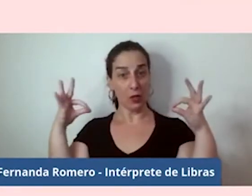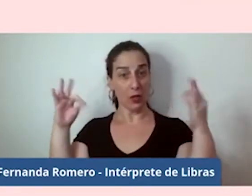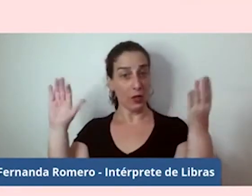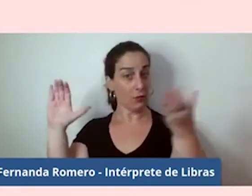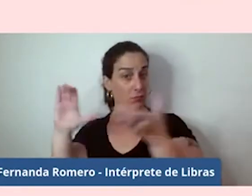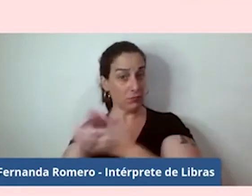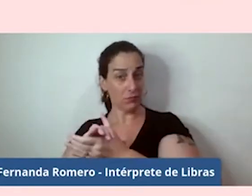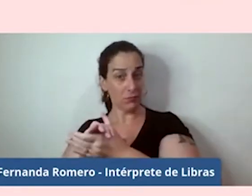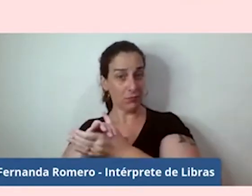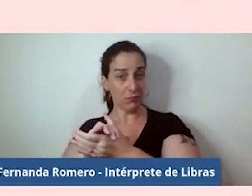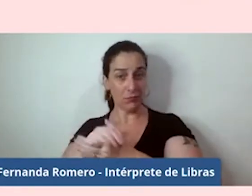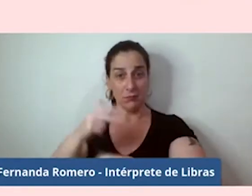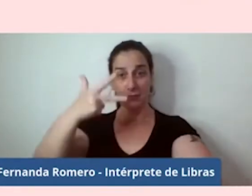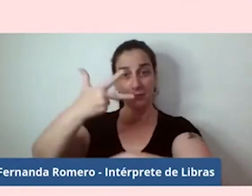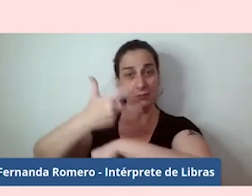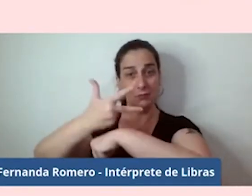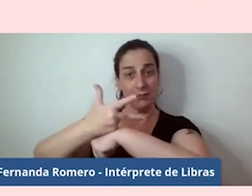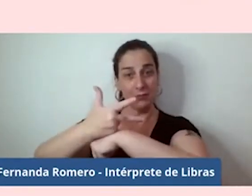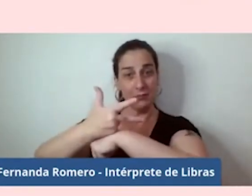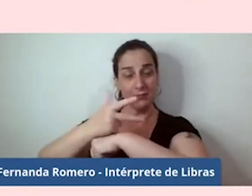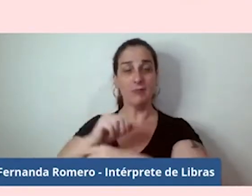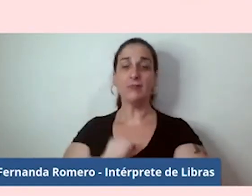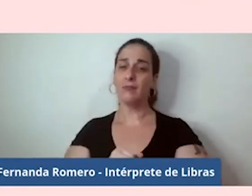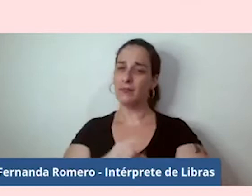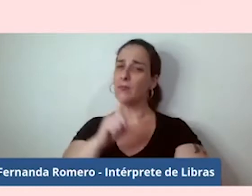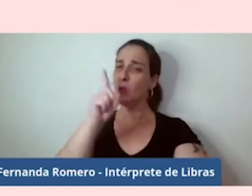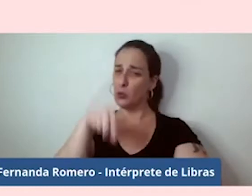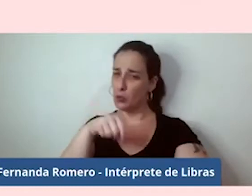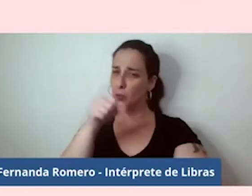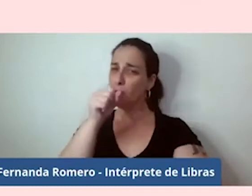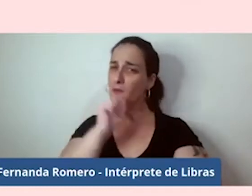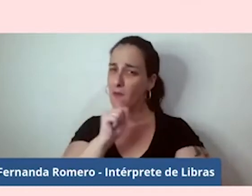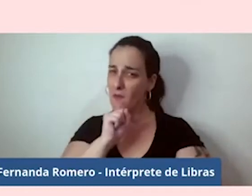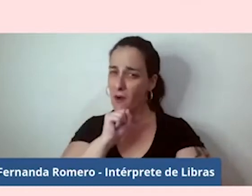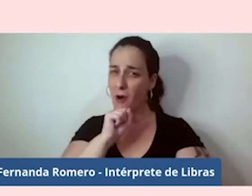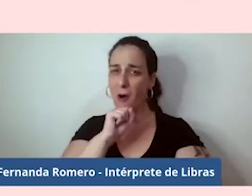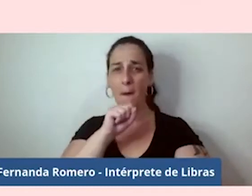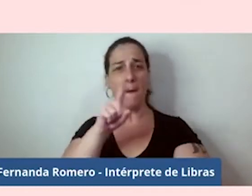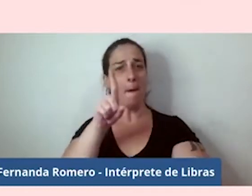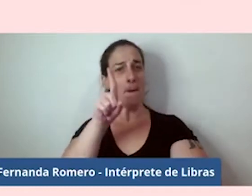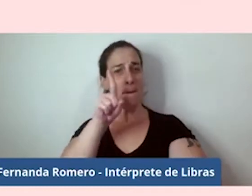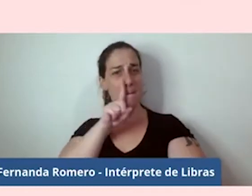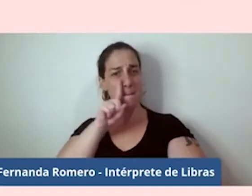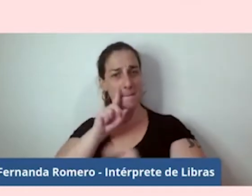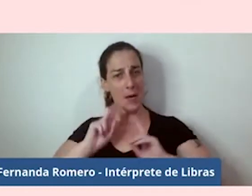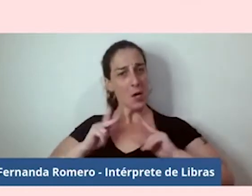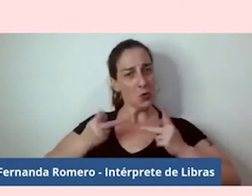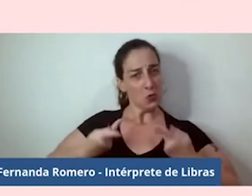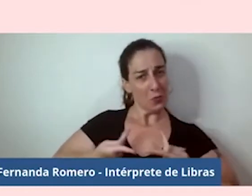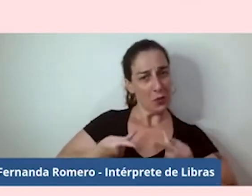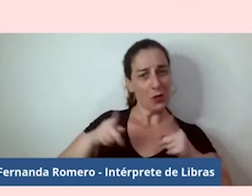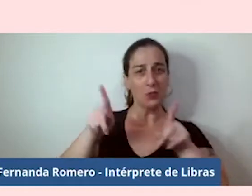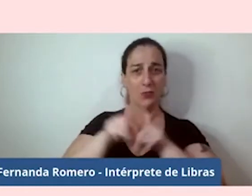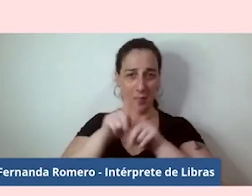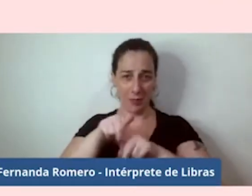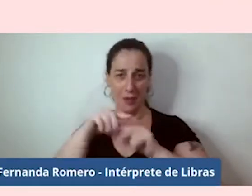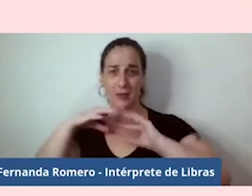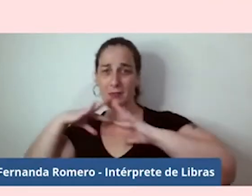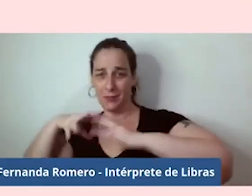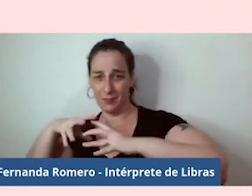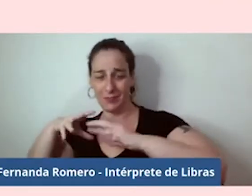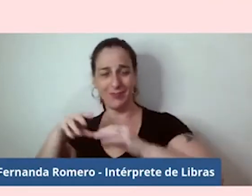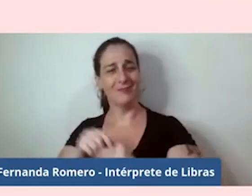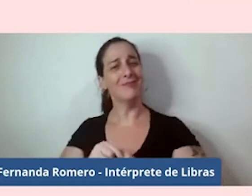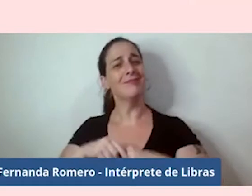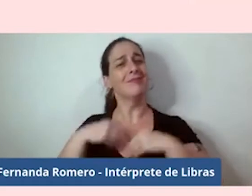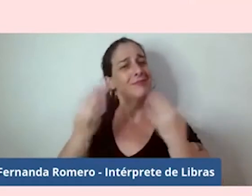da terceira idade. Somos avós, mães de humanos e de pets. Enfim, somos